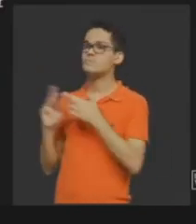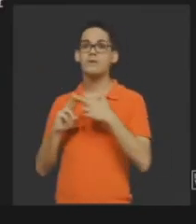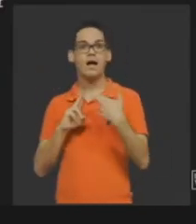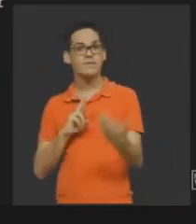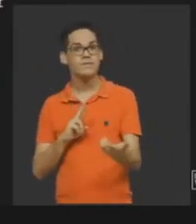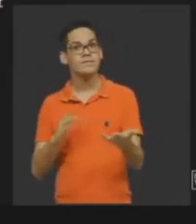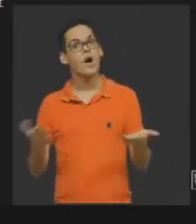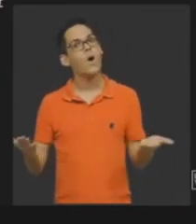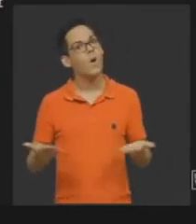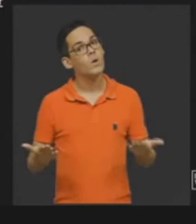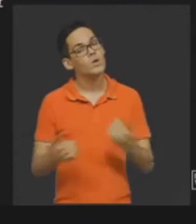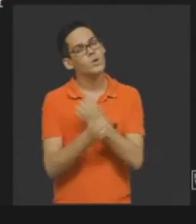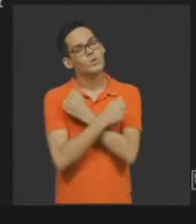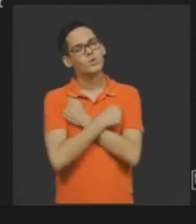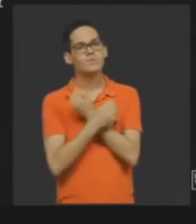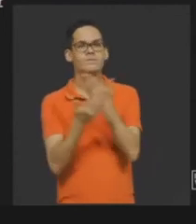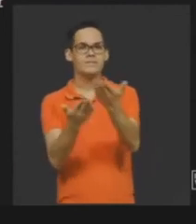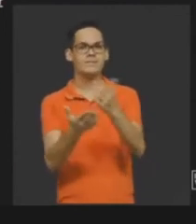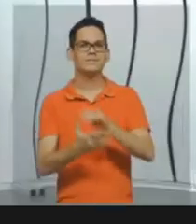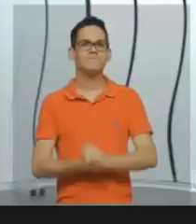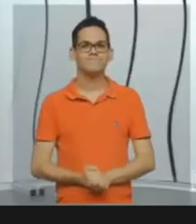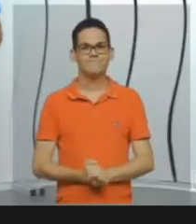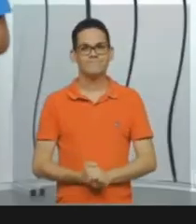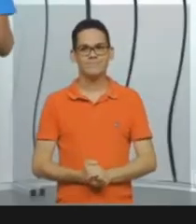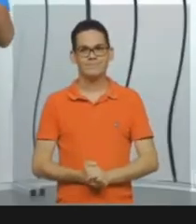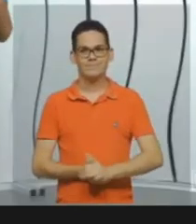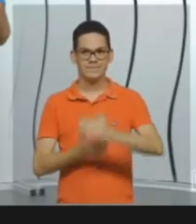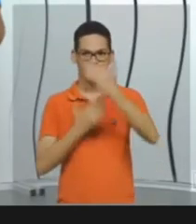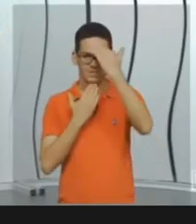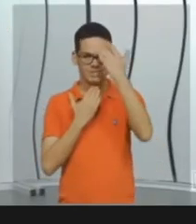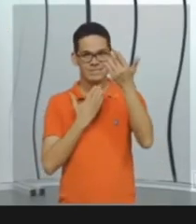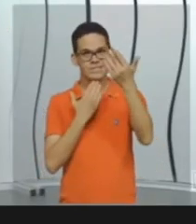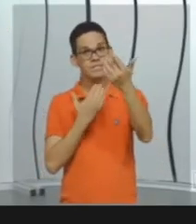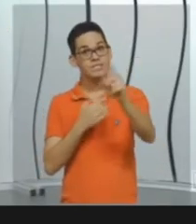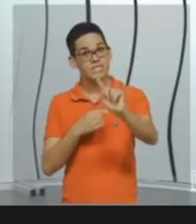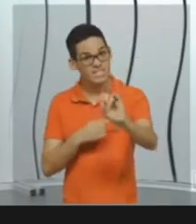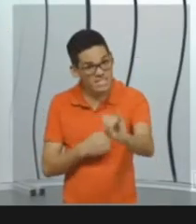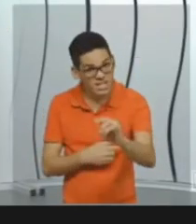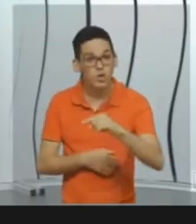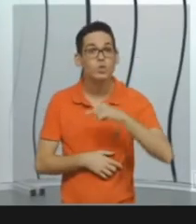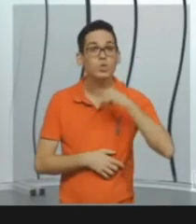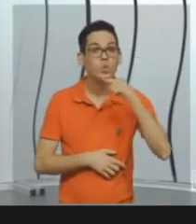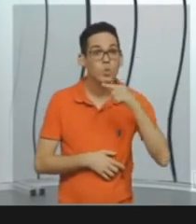Era isso que eu queria falar com você. Na dúvida, volta o vídeo aí